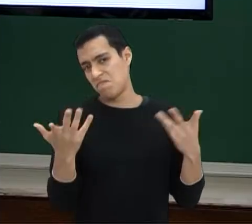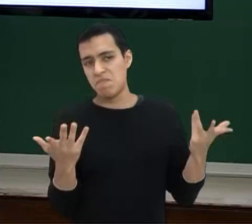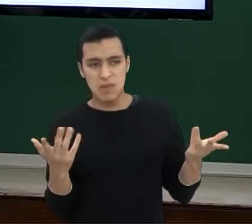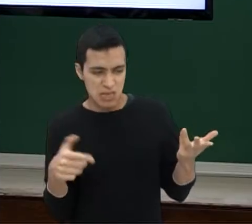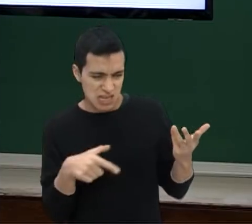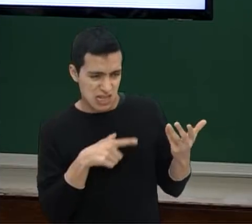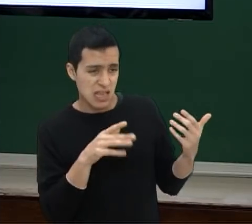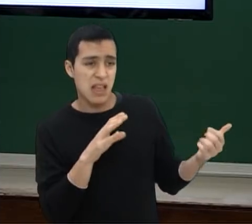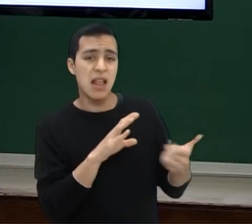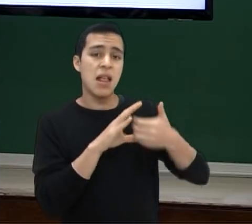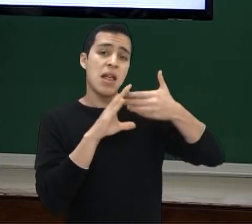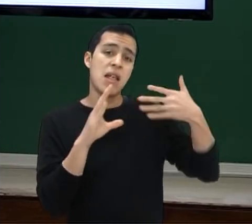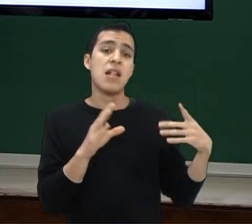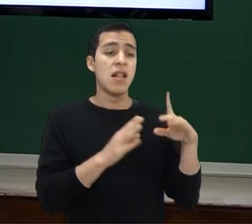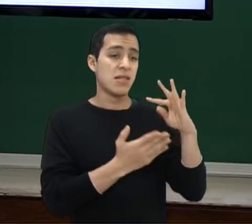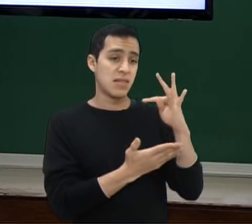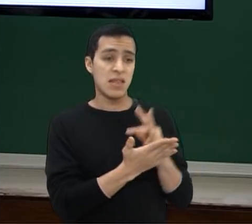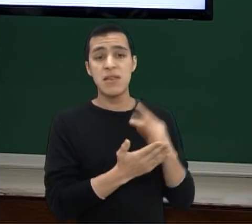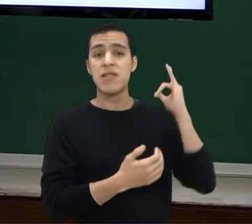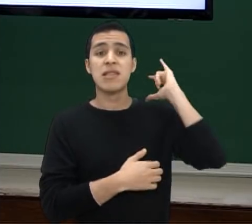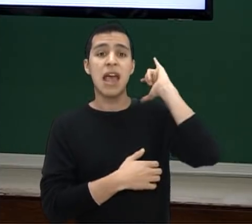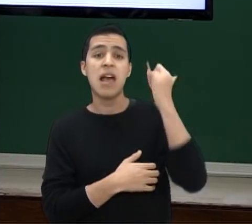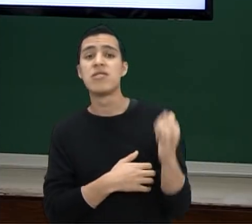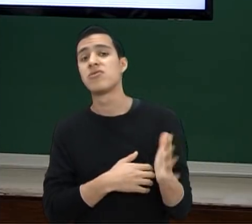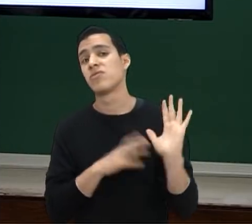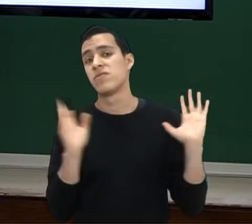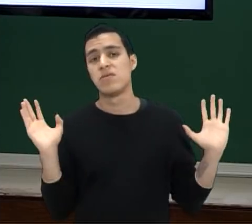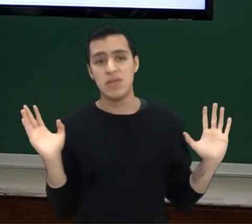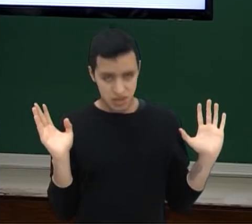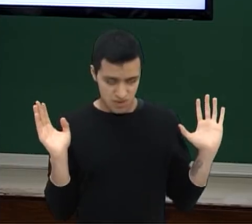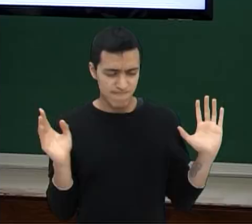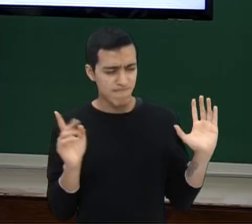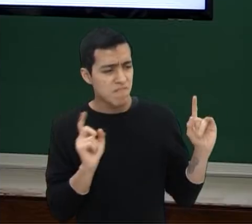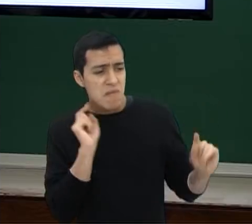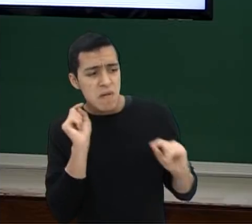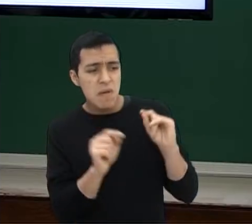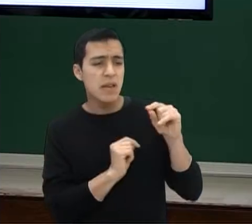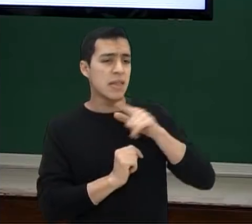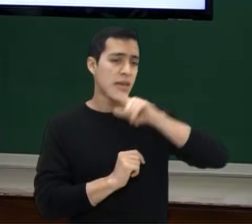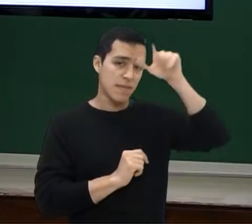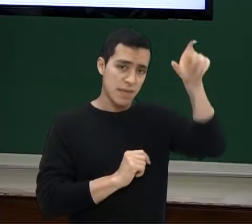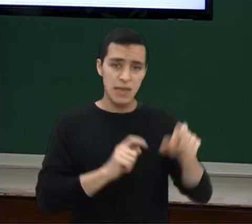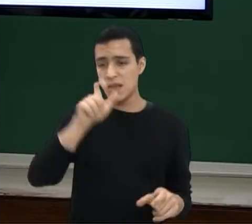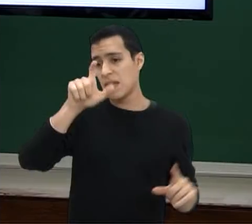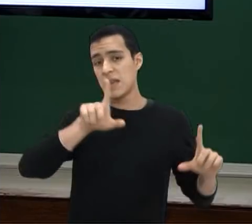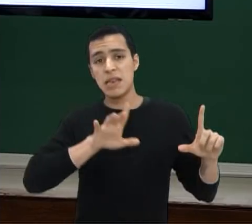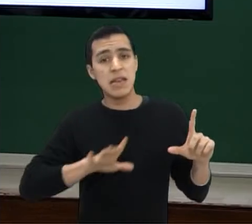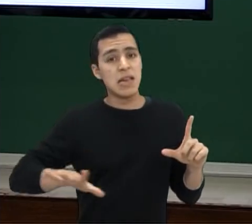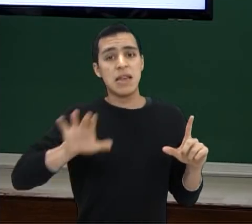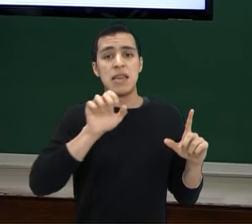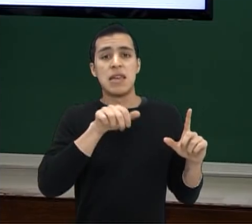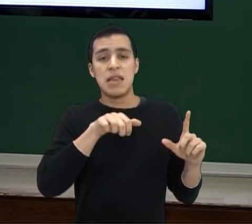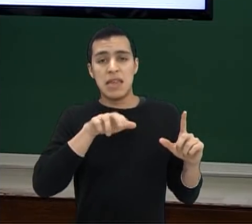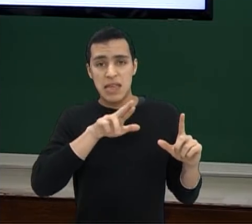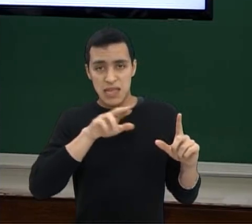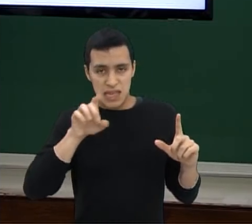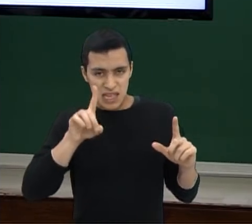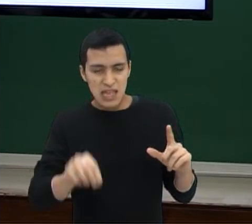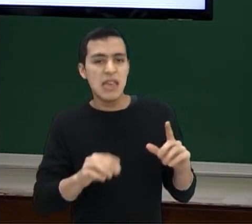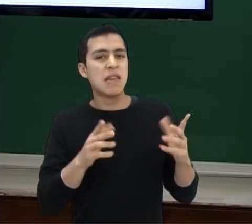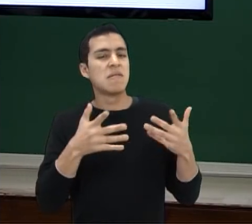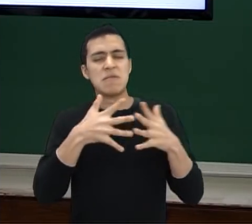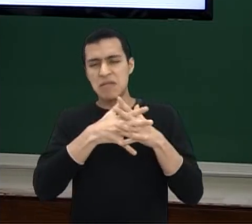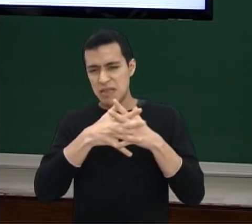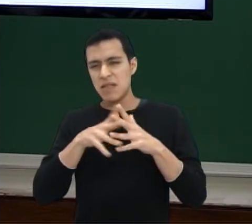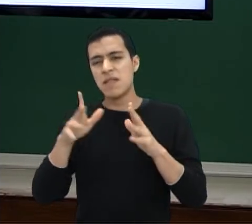gente tem as características de um texto narrativo, né? Aquele que contém lá personagens, cenário, enredo, tempo, clímax e